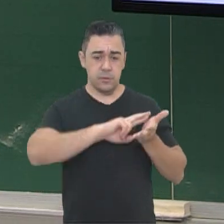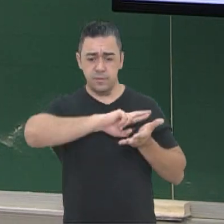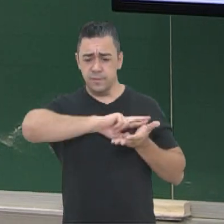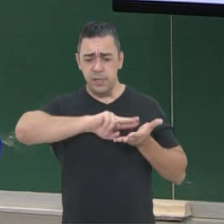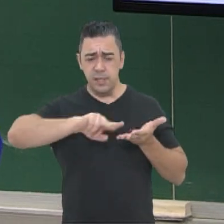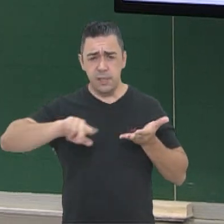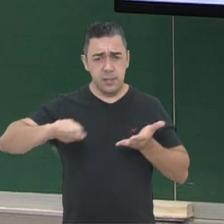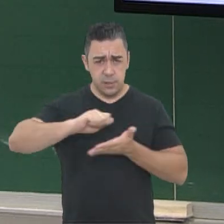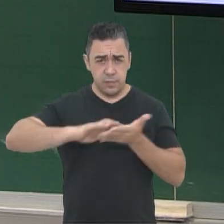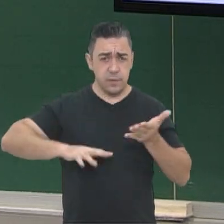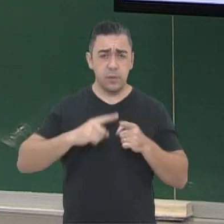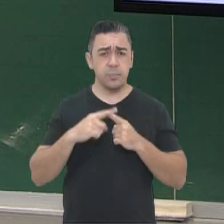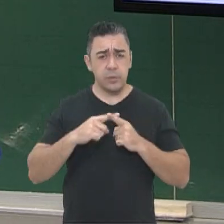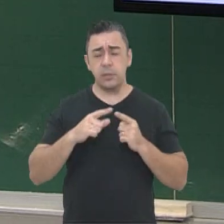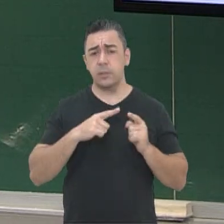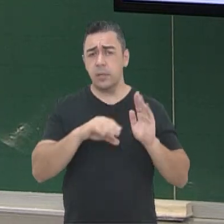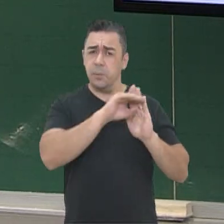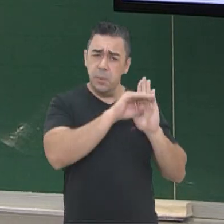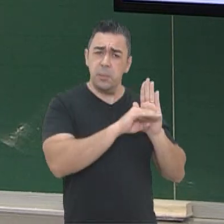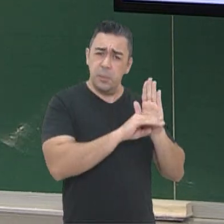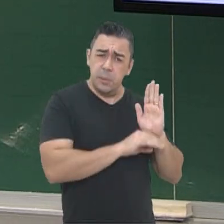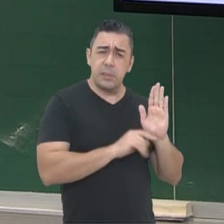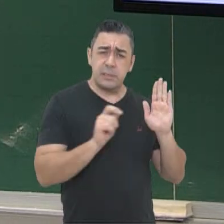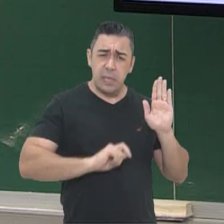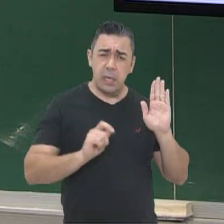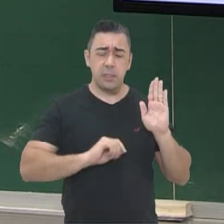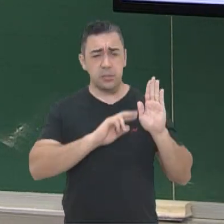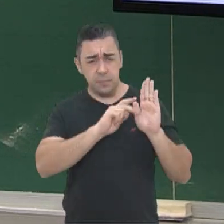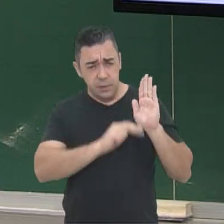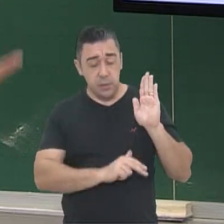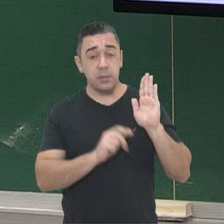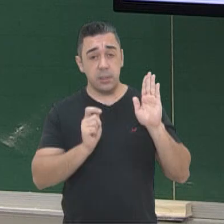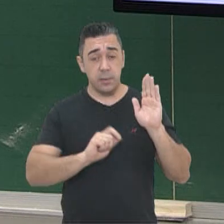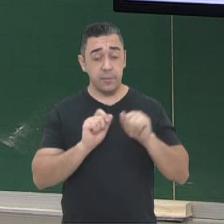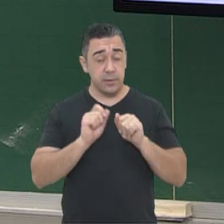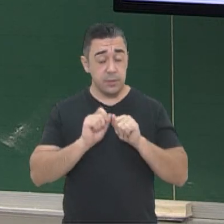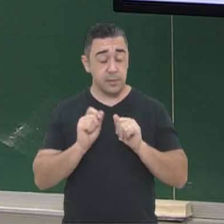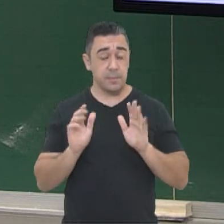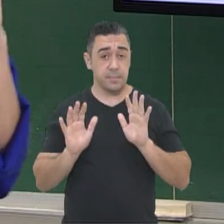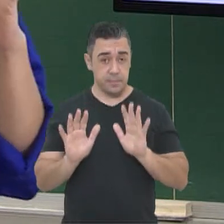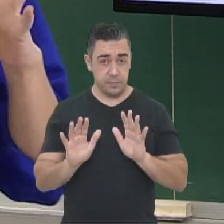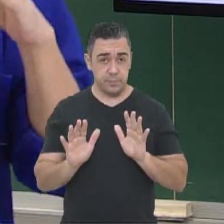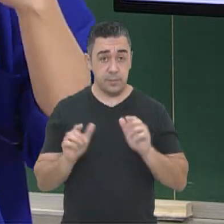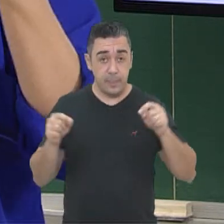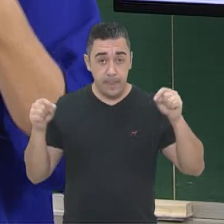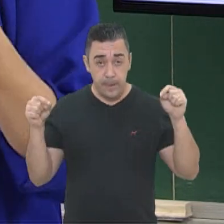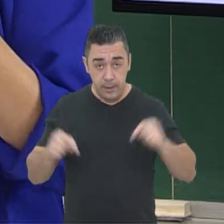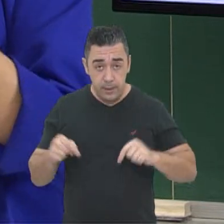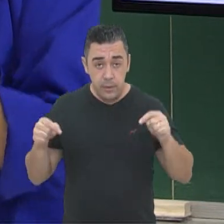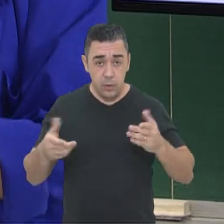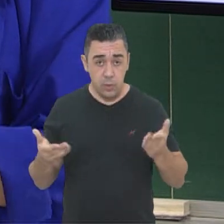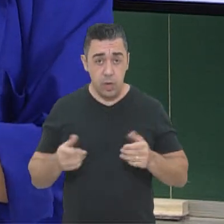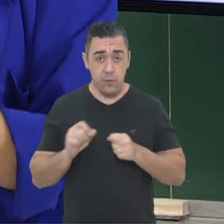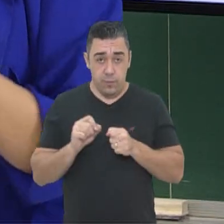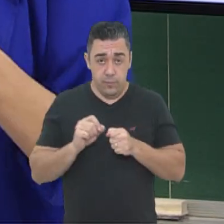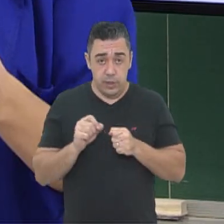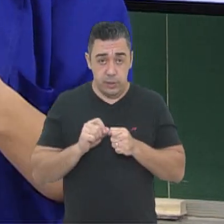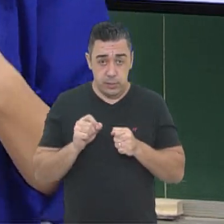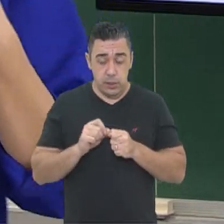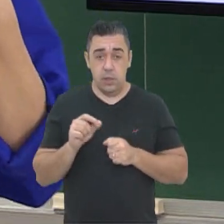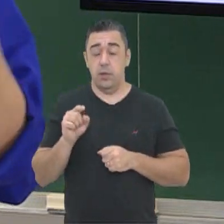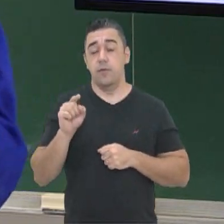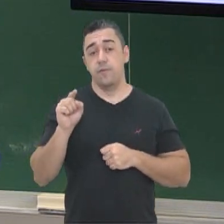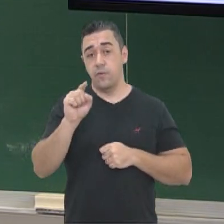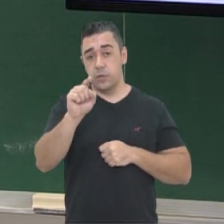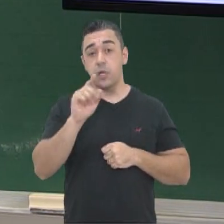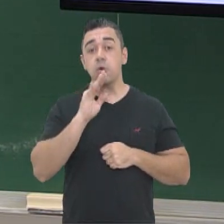exercícios, até porque são inúmeras propriedades e inúmeros jeitos de fazer, tá? Aqui eu vou fazer de uma maneira, pode ser